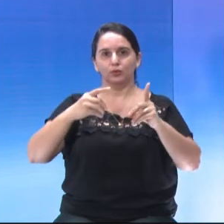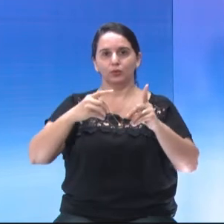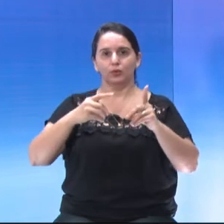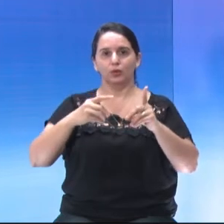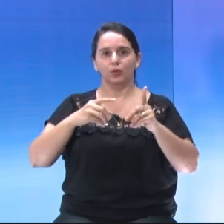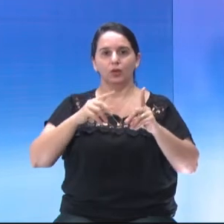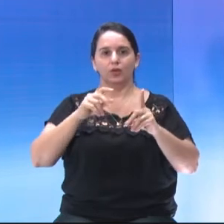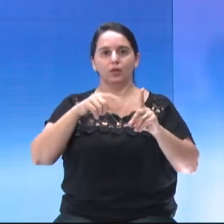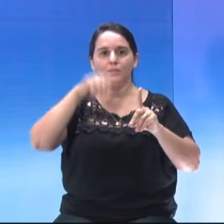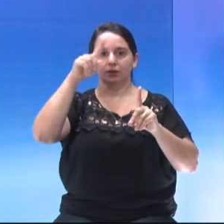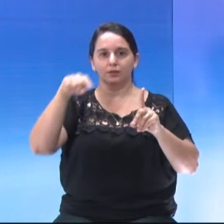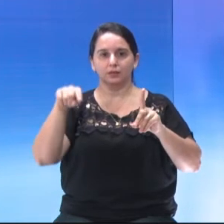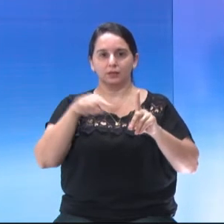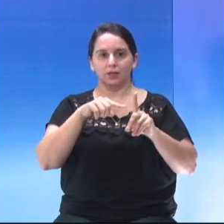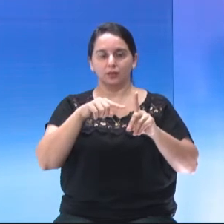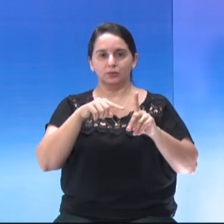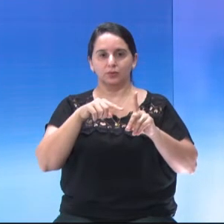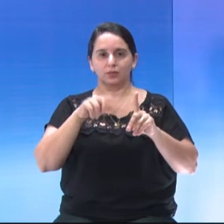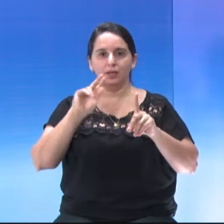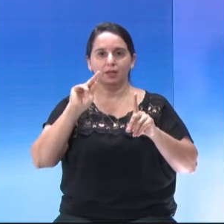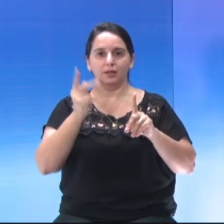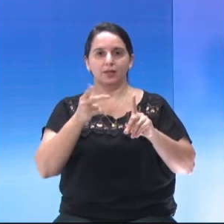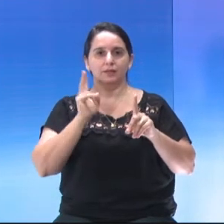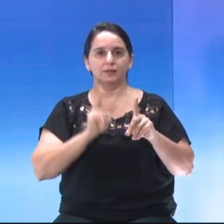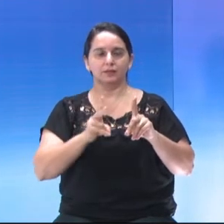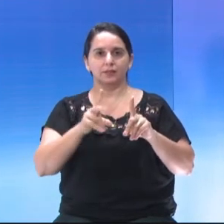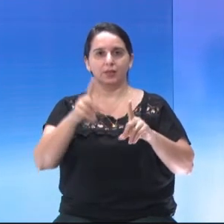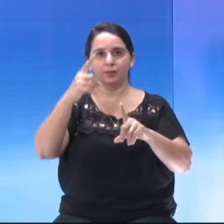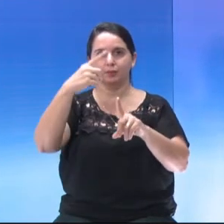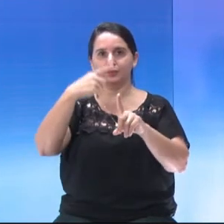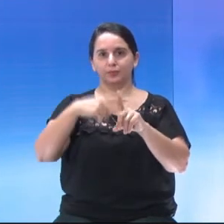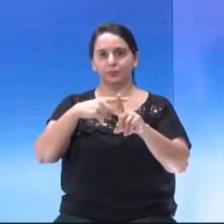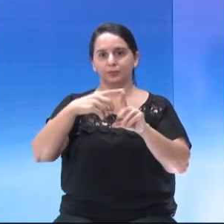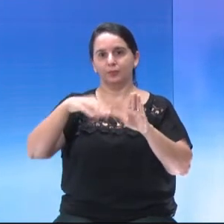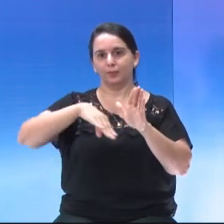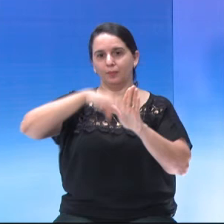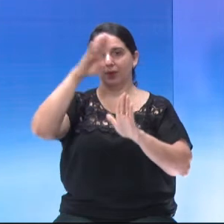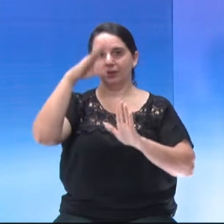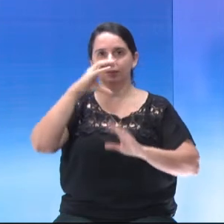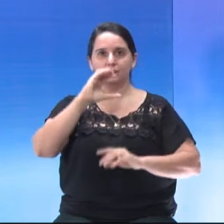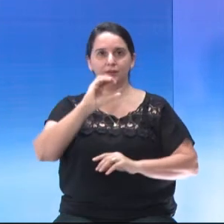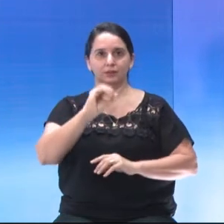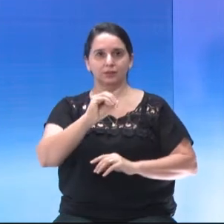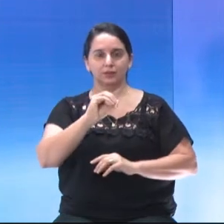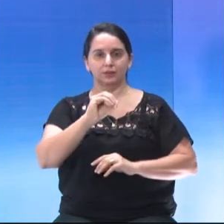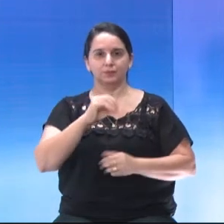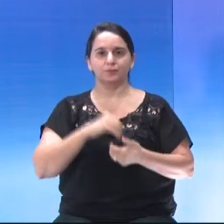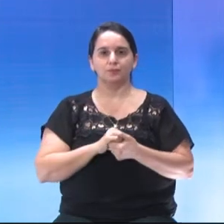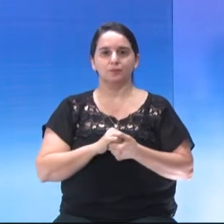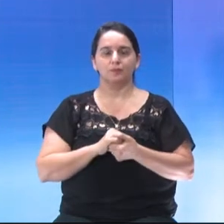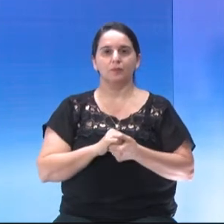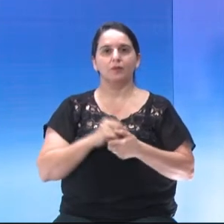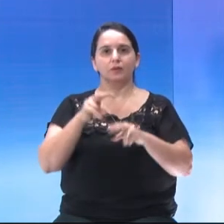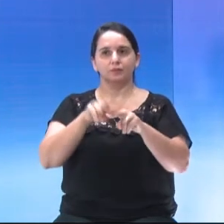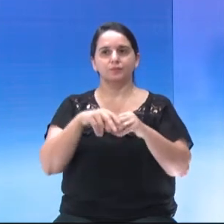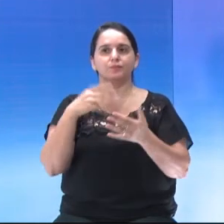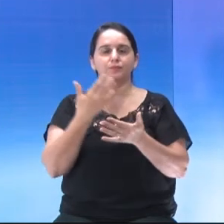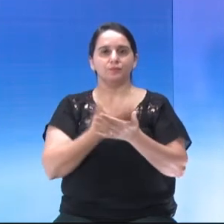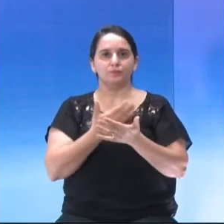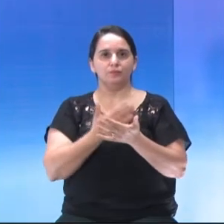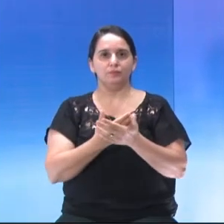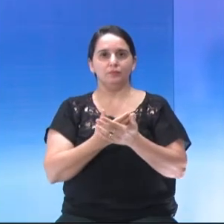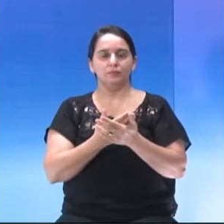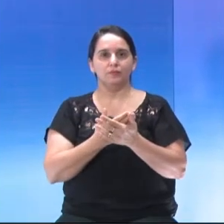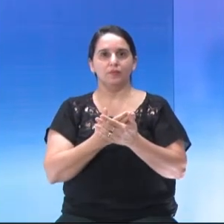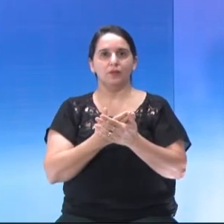Em termos de ΔH, o ΔH sempre vai ser positivo, ou seja, maior do que zero. Então, estudante,